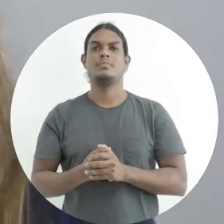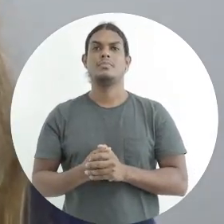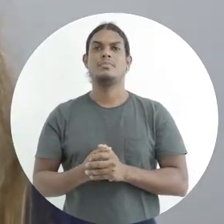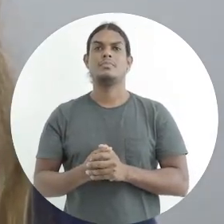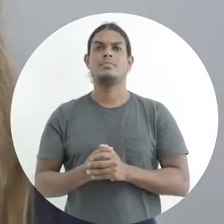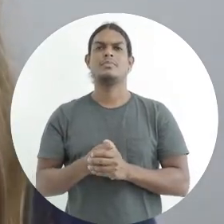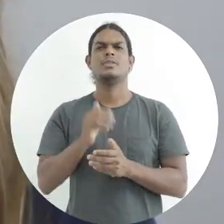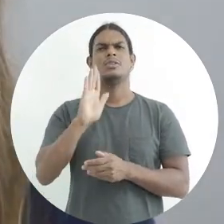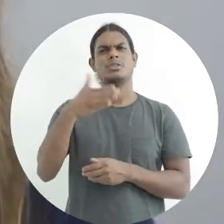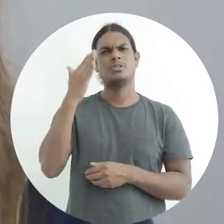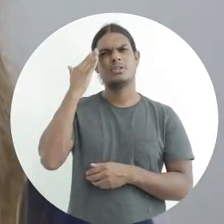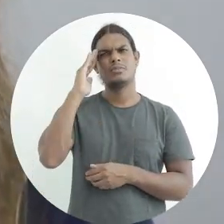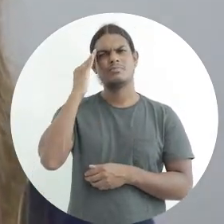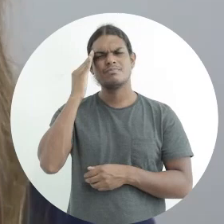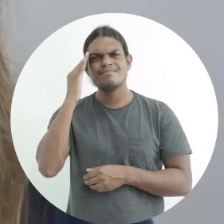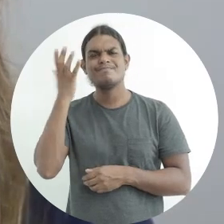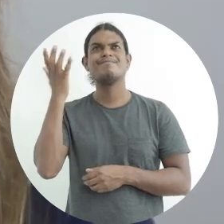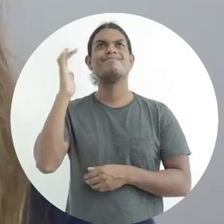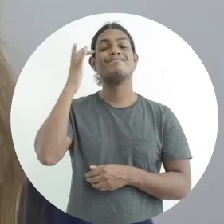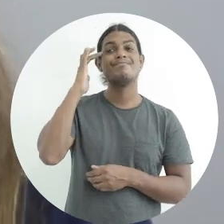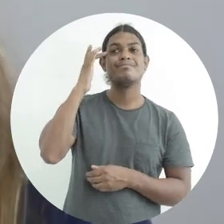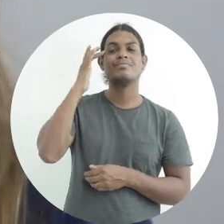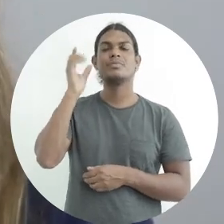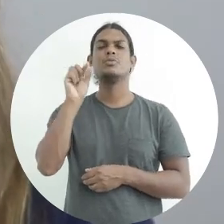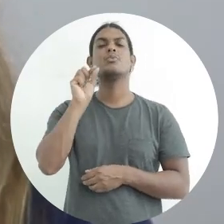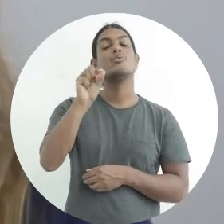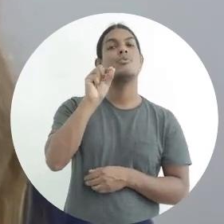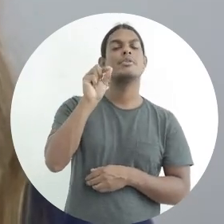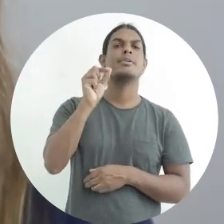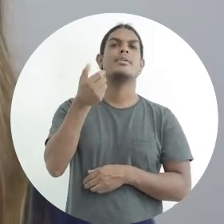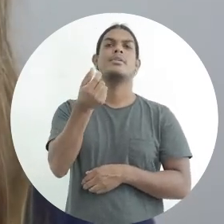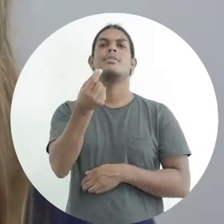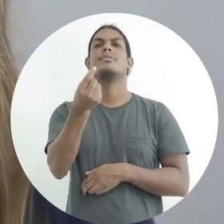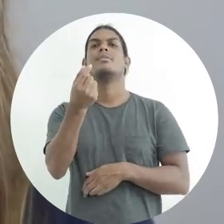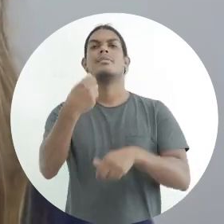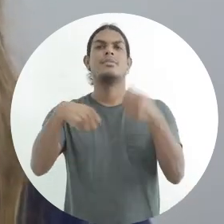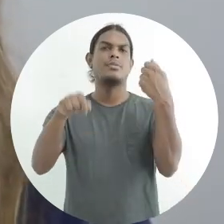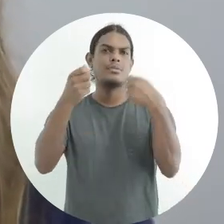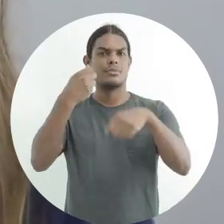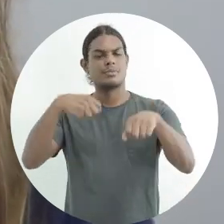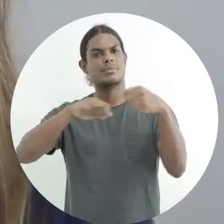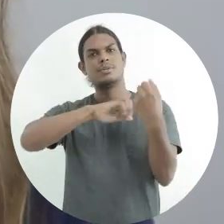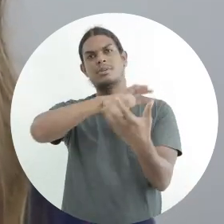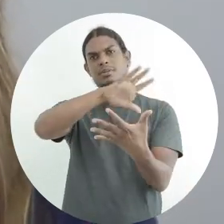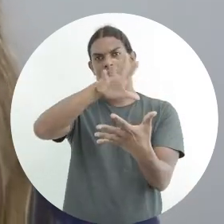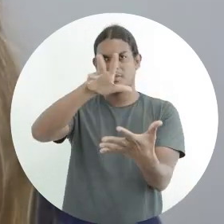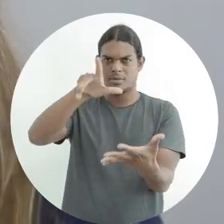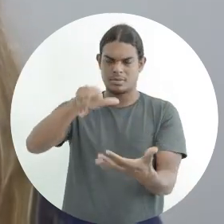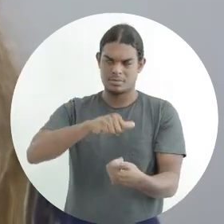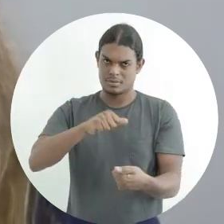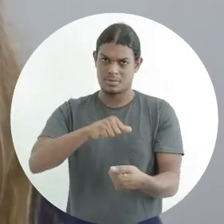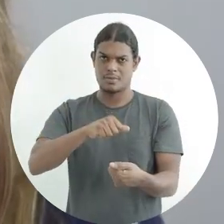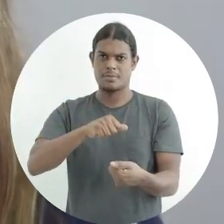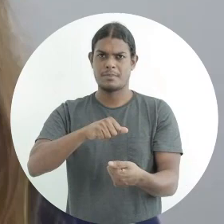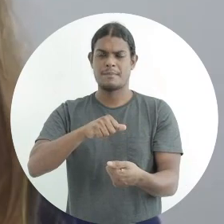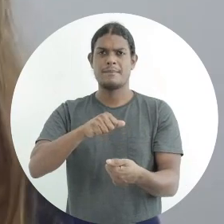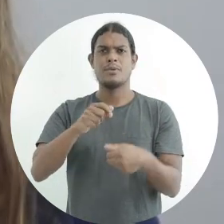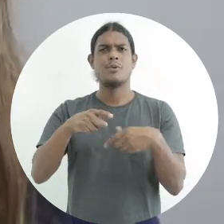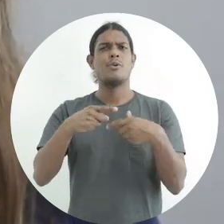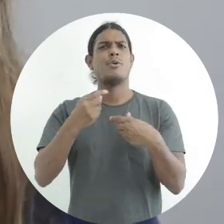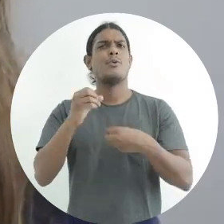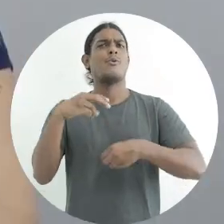que trata a economia? Já se perguntou o que é economia internacional? Ou o que é